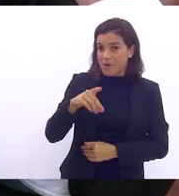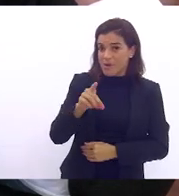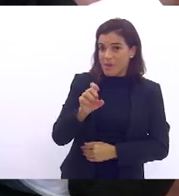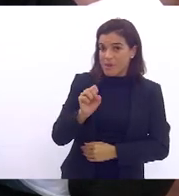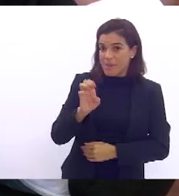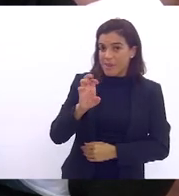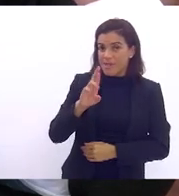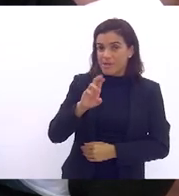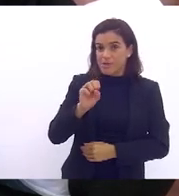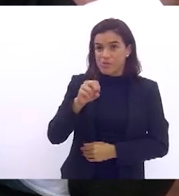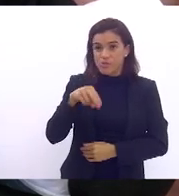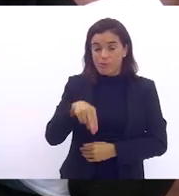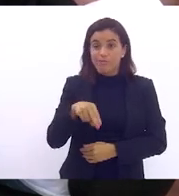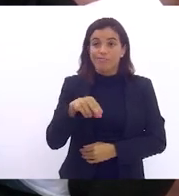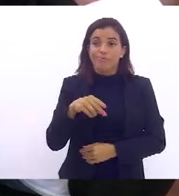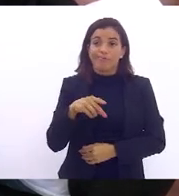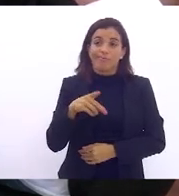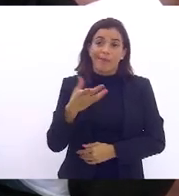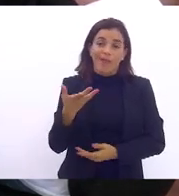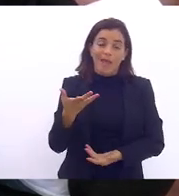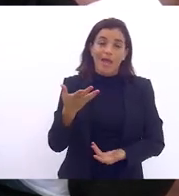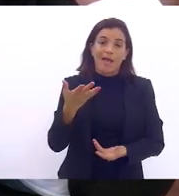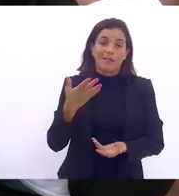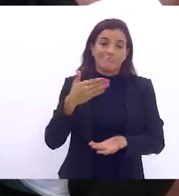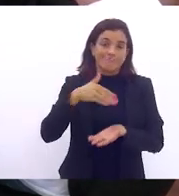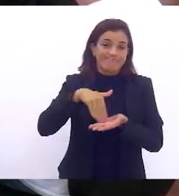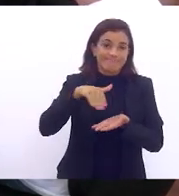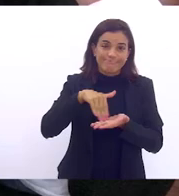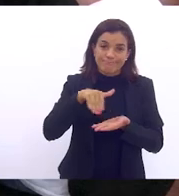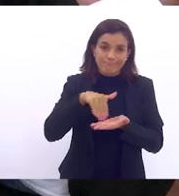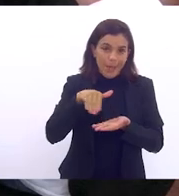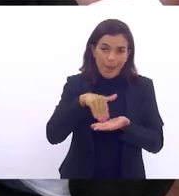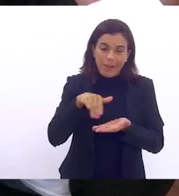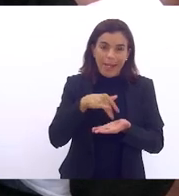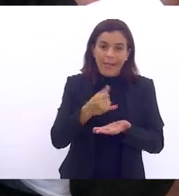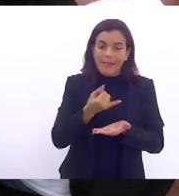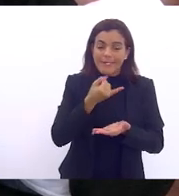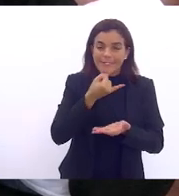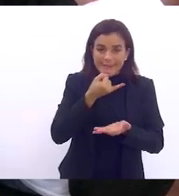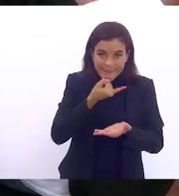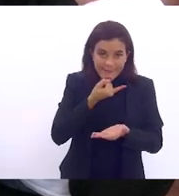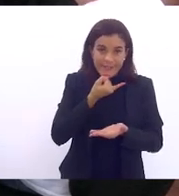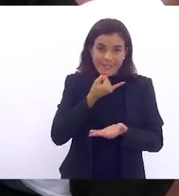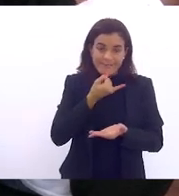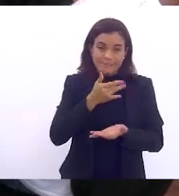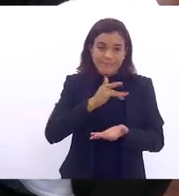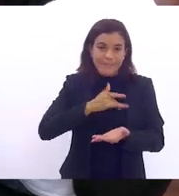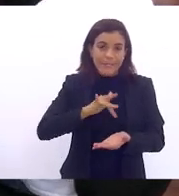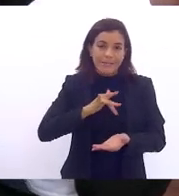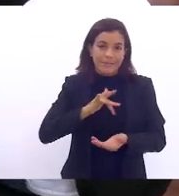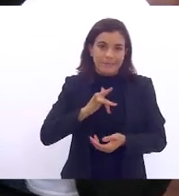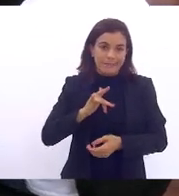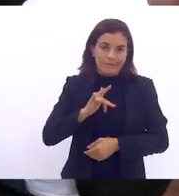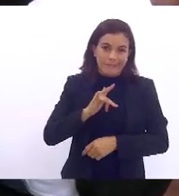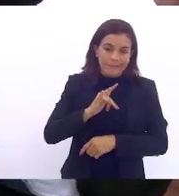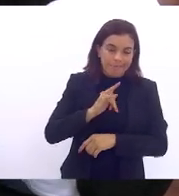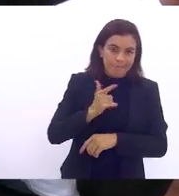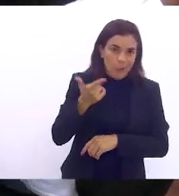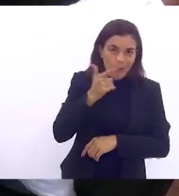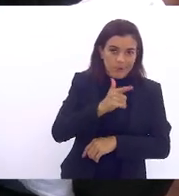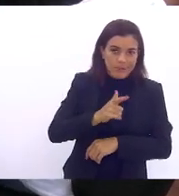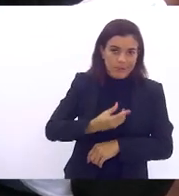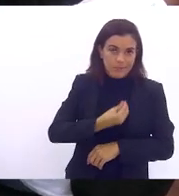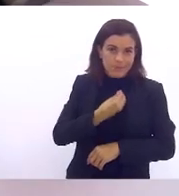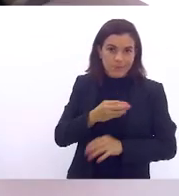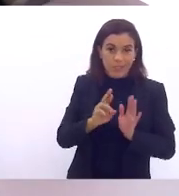eh não pôde estar presente com o seu secretário por conta de um com ISO junto ao palácio mas estou aqui junto com o Dr Renato que também é